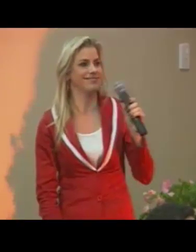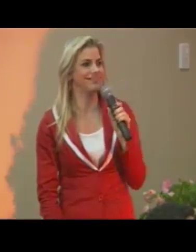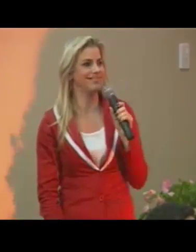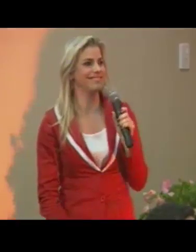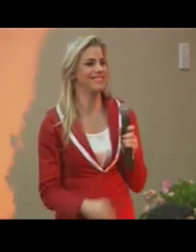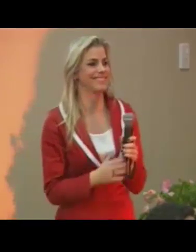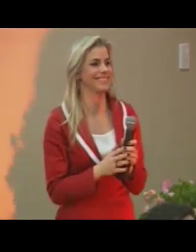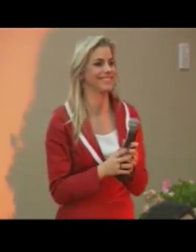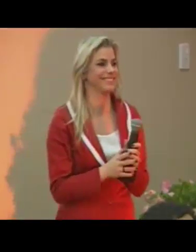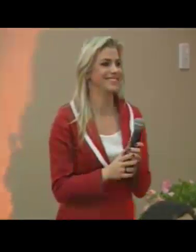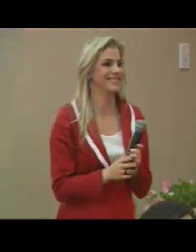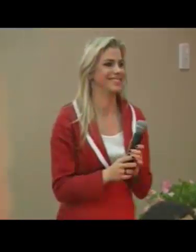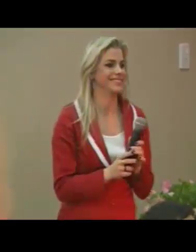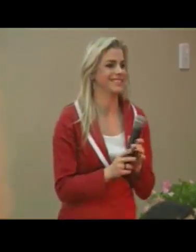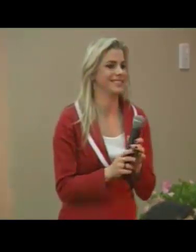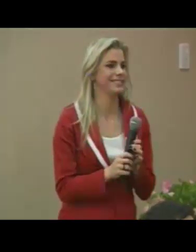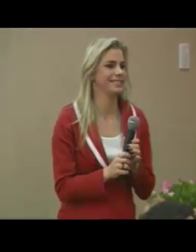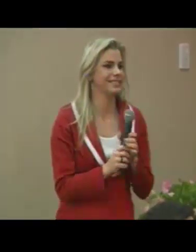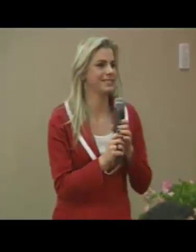João Paulo?